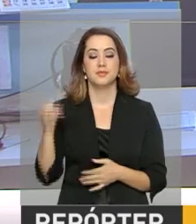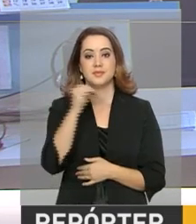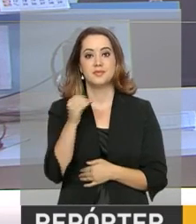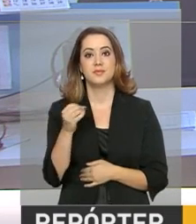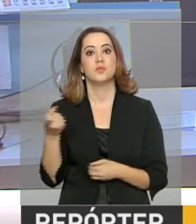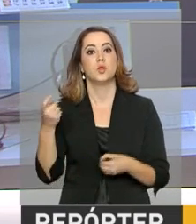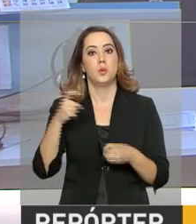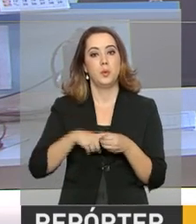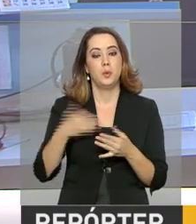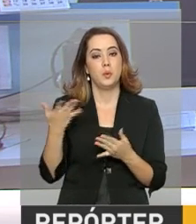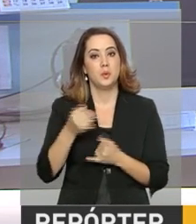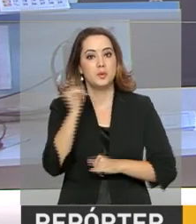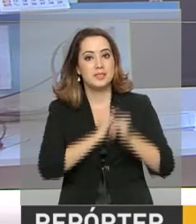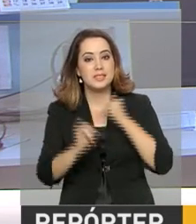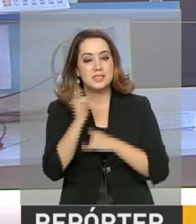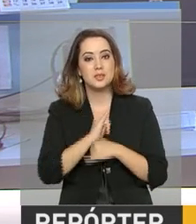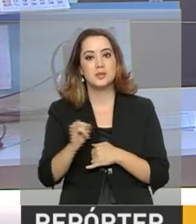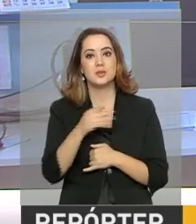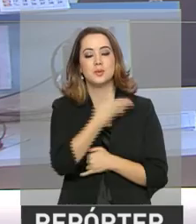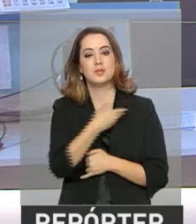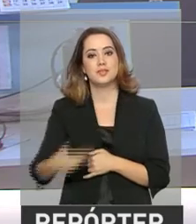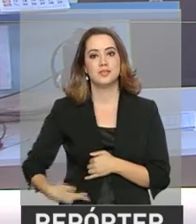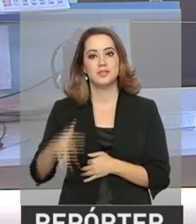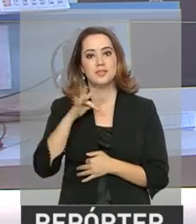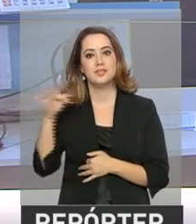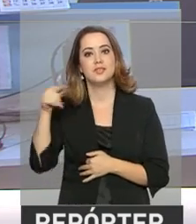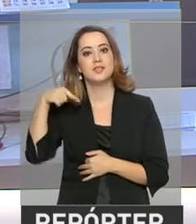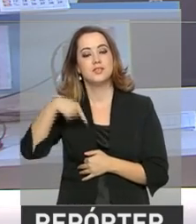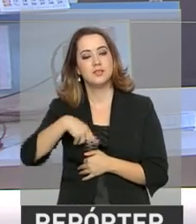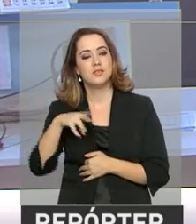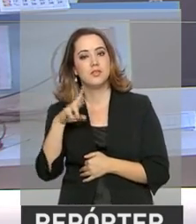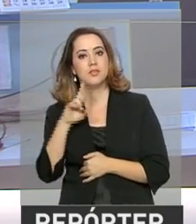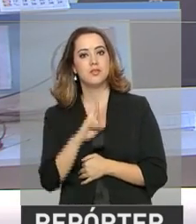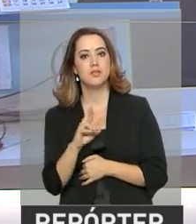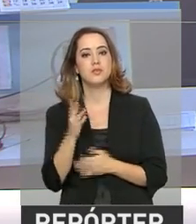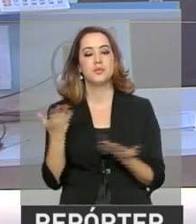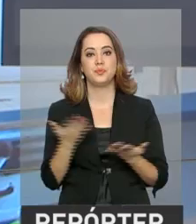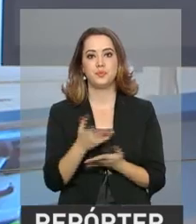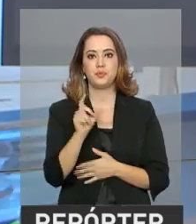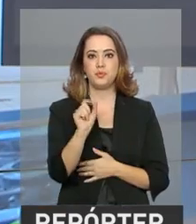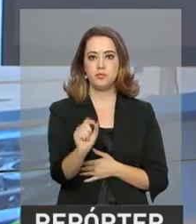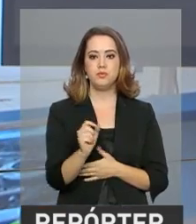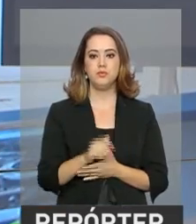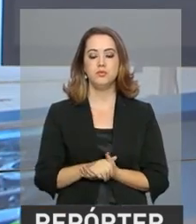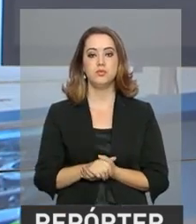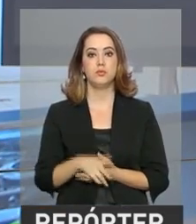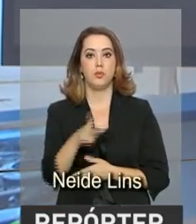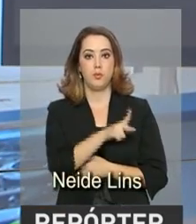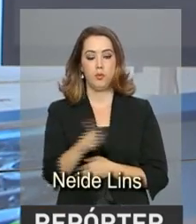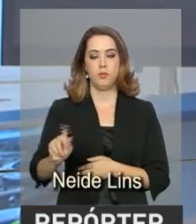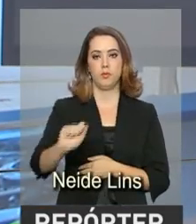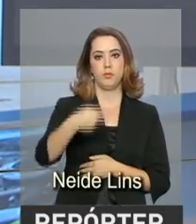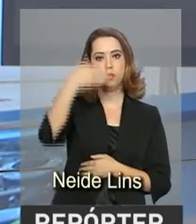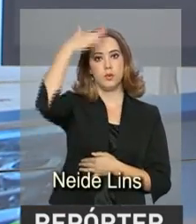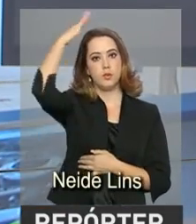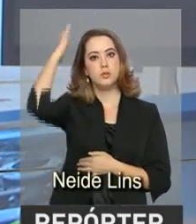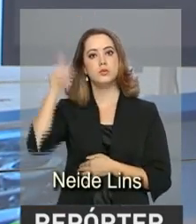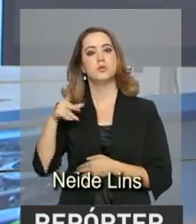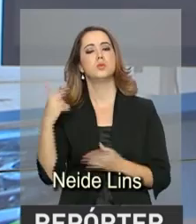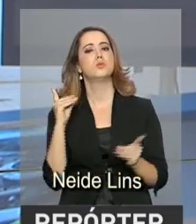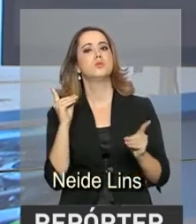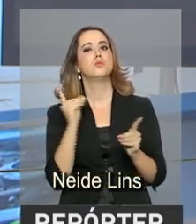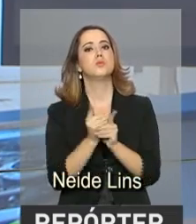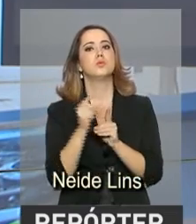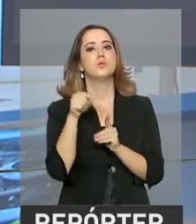Olá, voltamos com as notícias do governo federal nesta edição do Repórter NBR. O presidente em exercício, Michel Temer, se